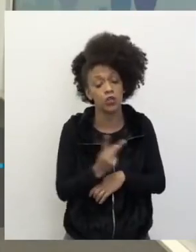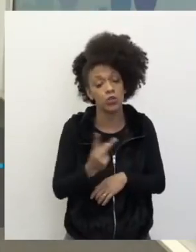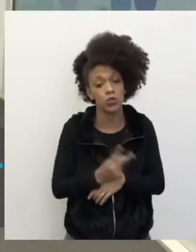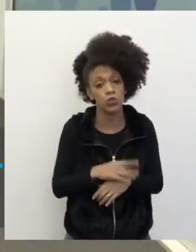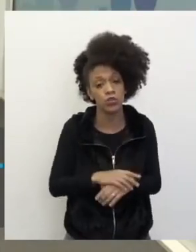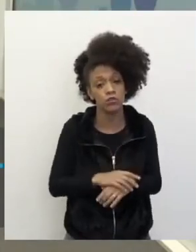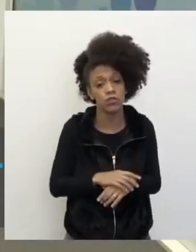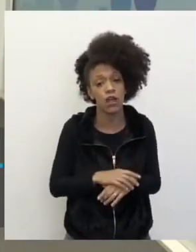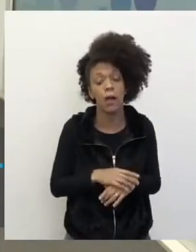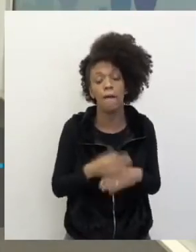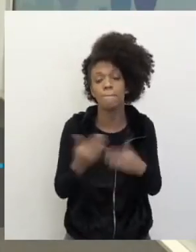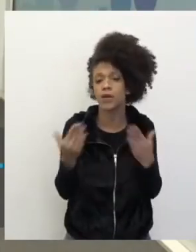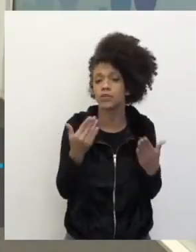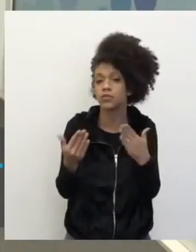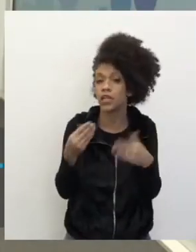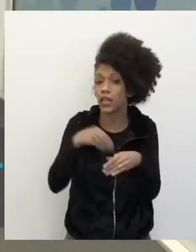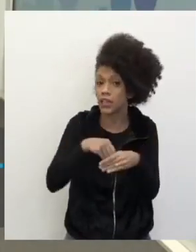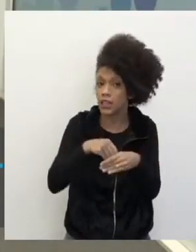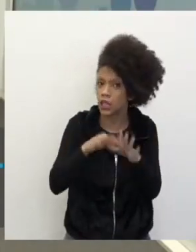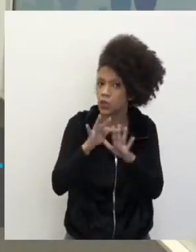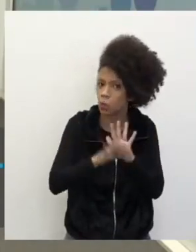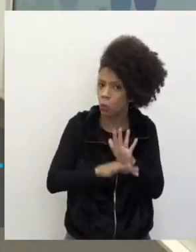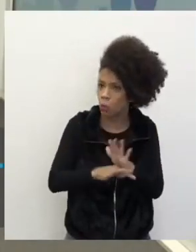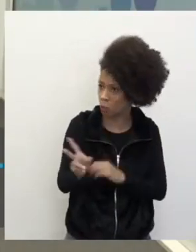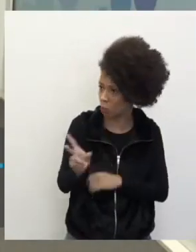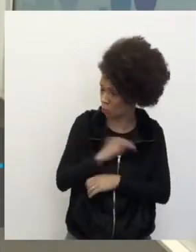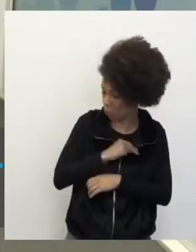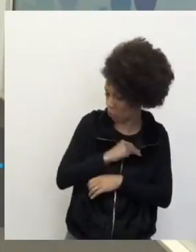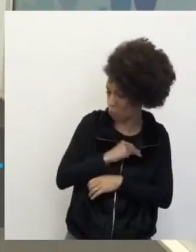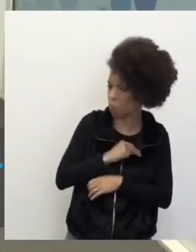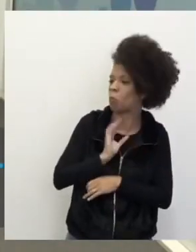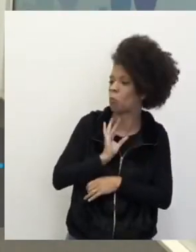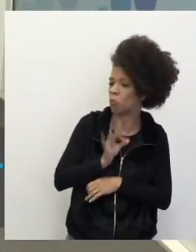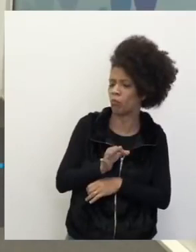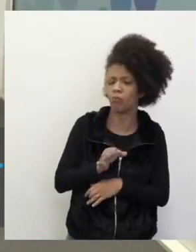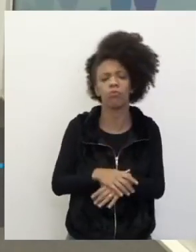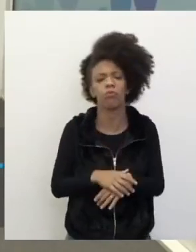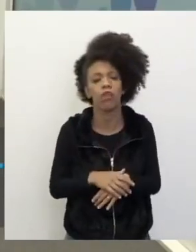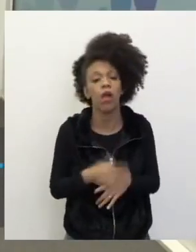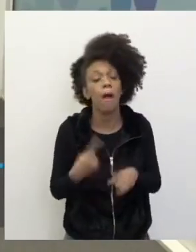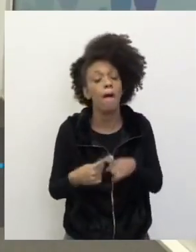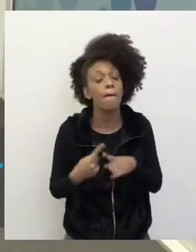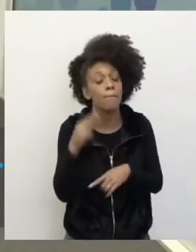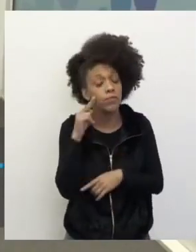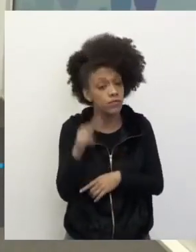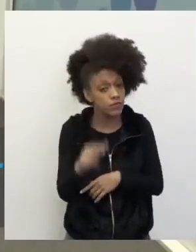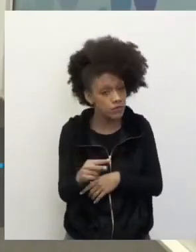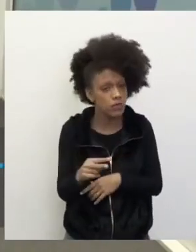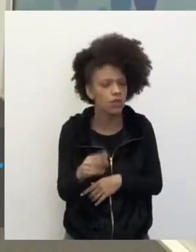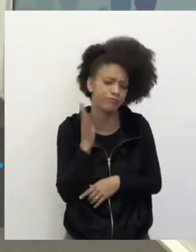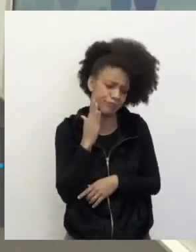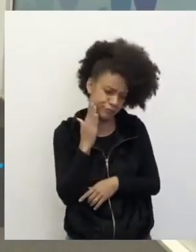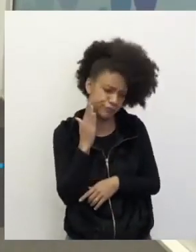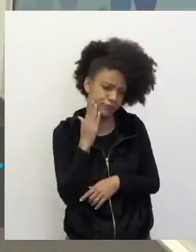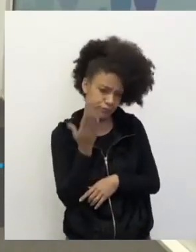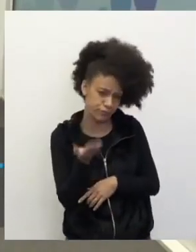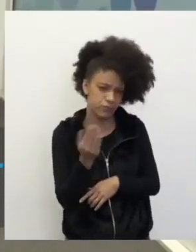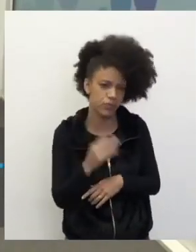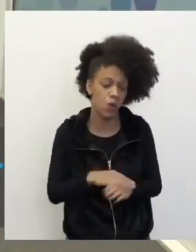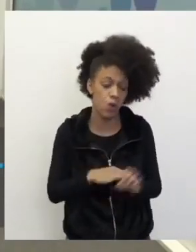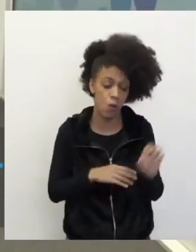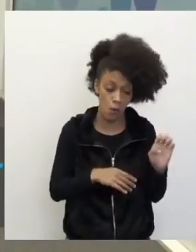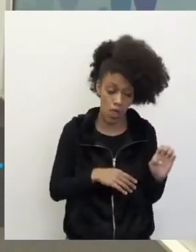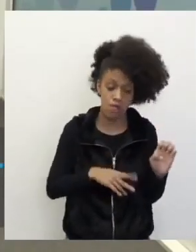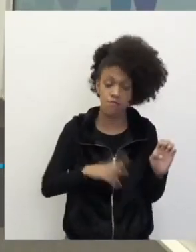mesmo sentido se analisarmos dentro do texto. Uau, muito bem. Porque a gente viu, né? A gente sabe, aliás, que o E